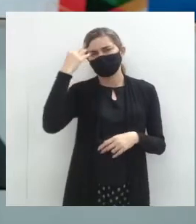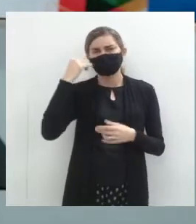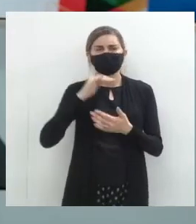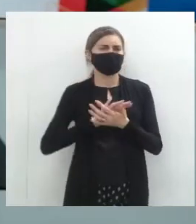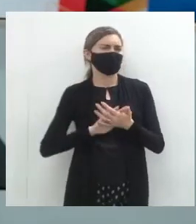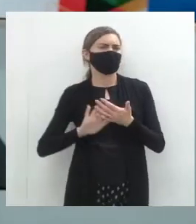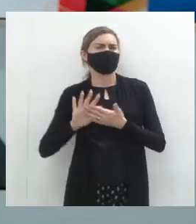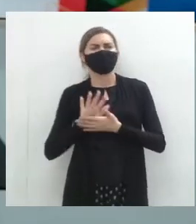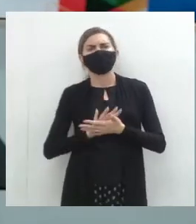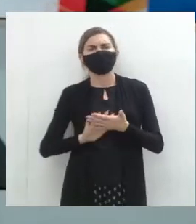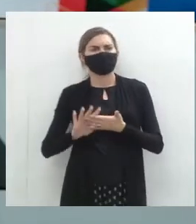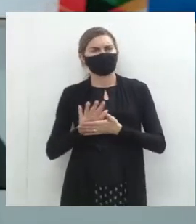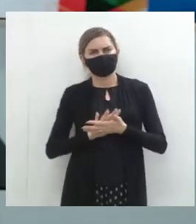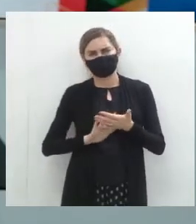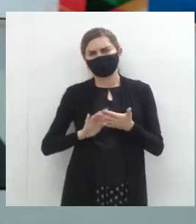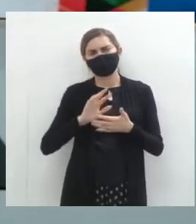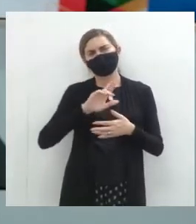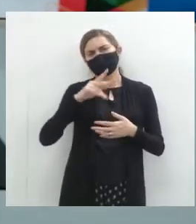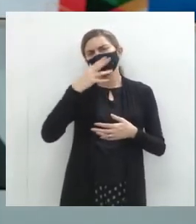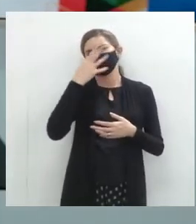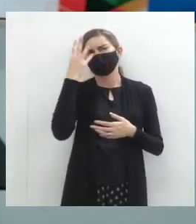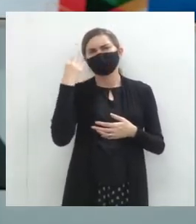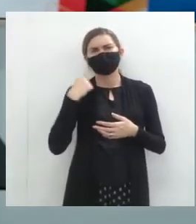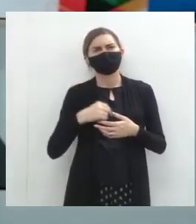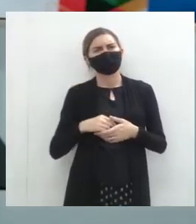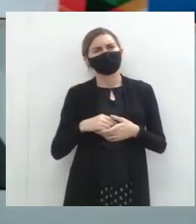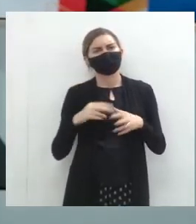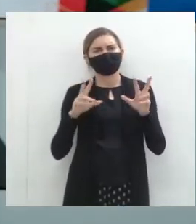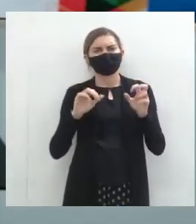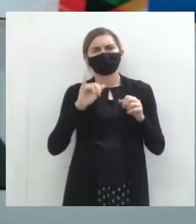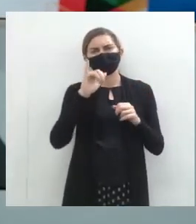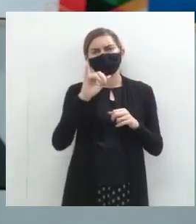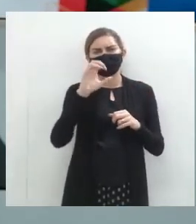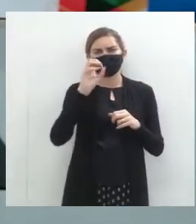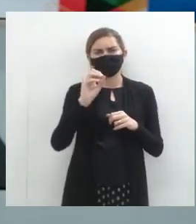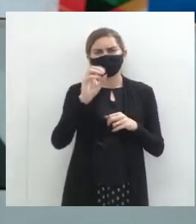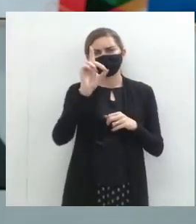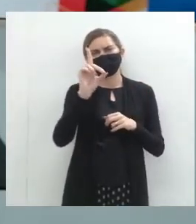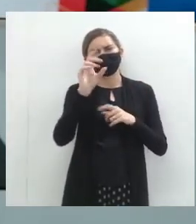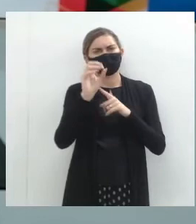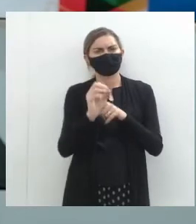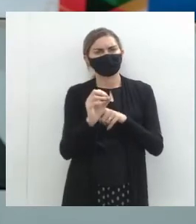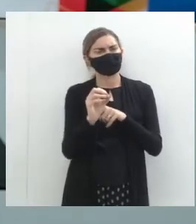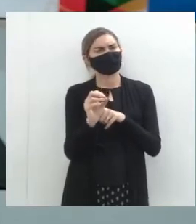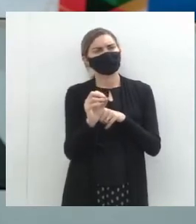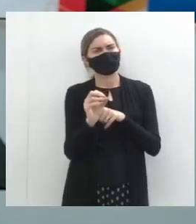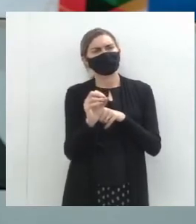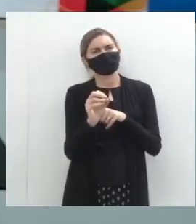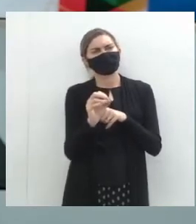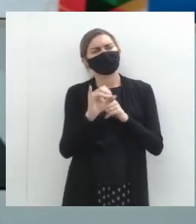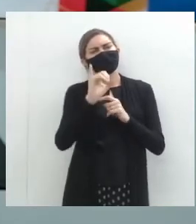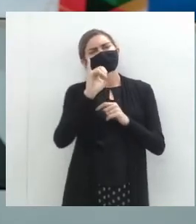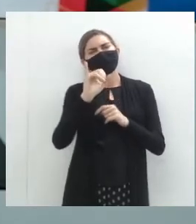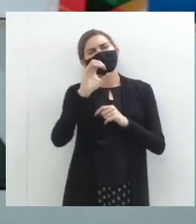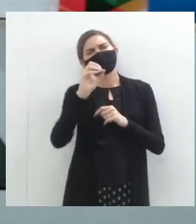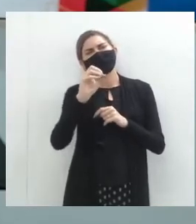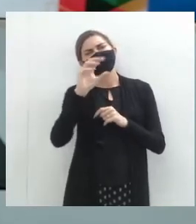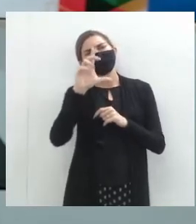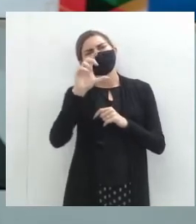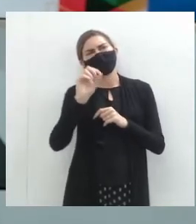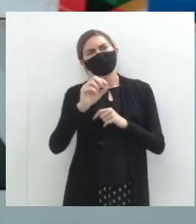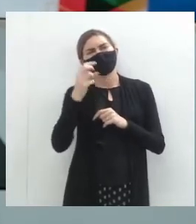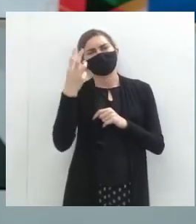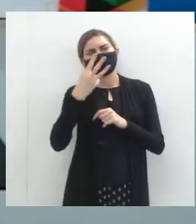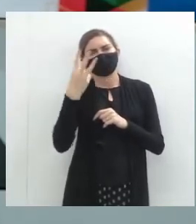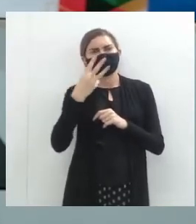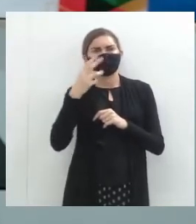ó, eu preciso que vocês não esqueçam mais nada sobre o iodo. Cuidado com o iodo, tá? O terceiro sal de